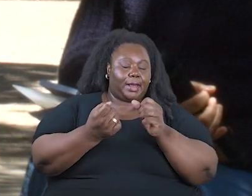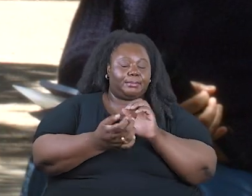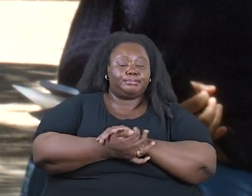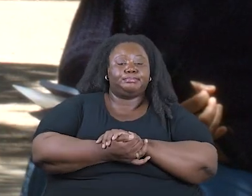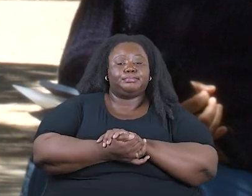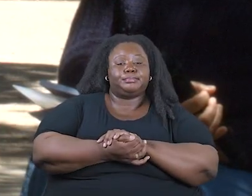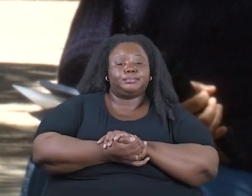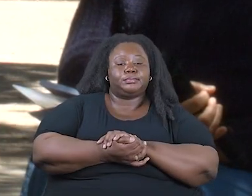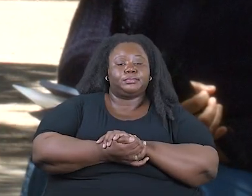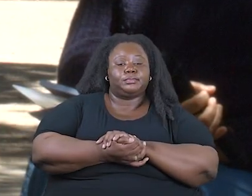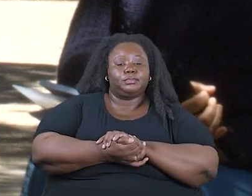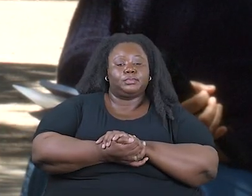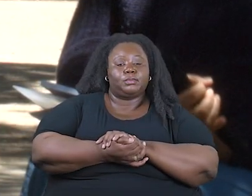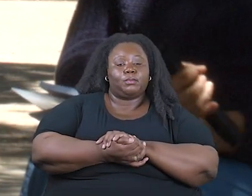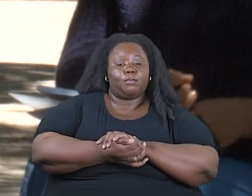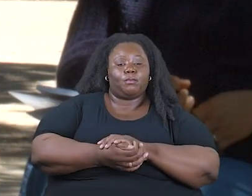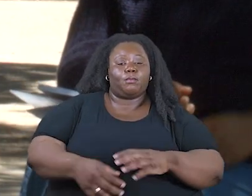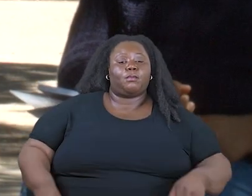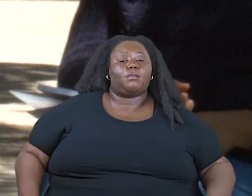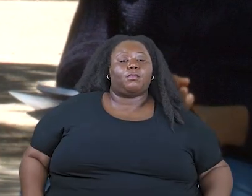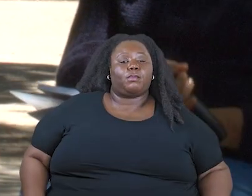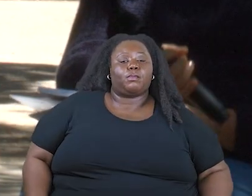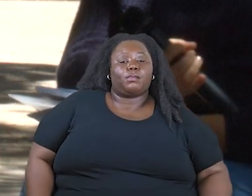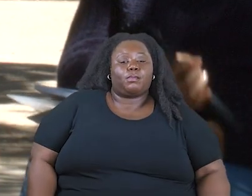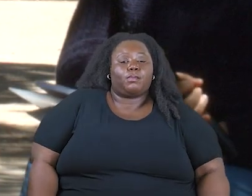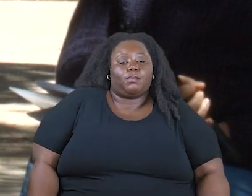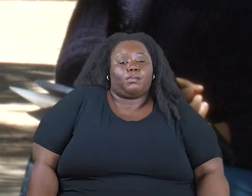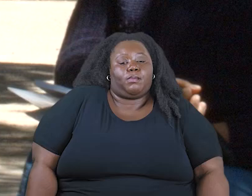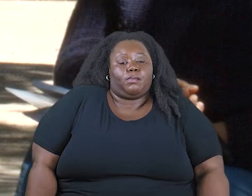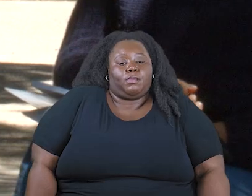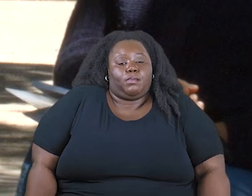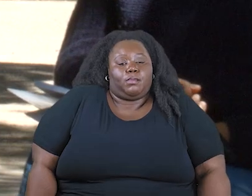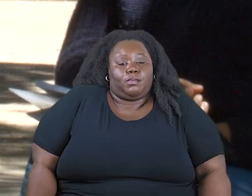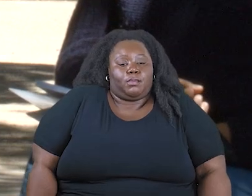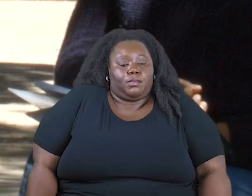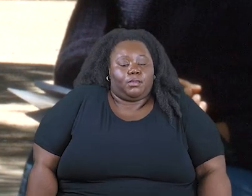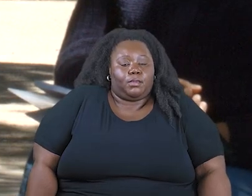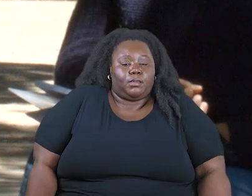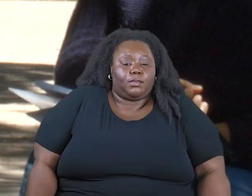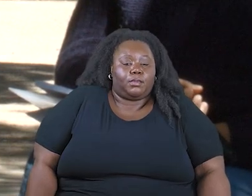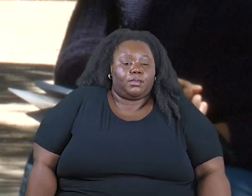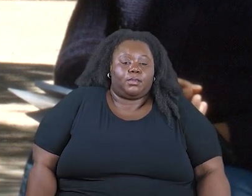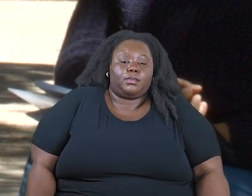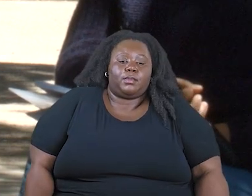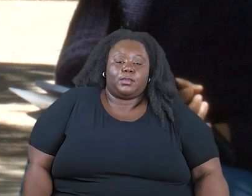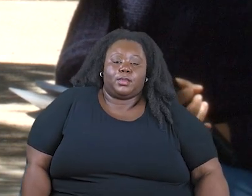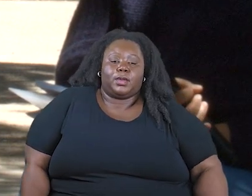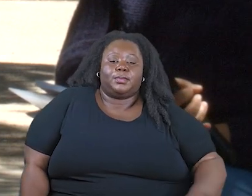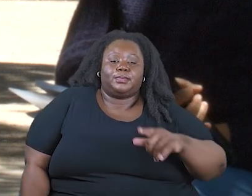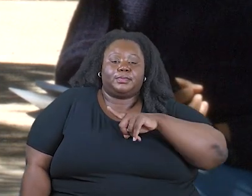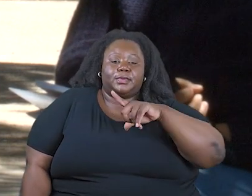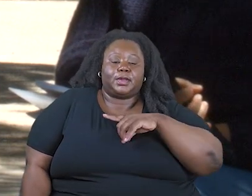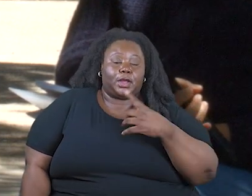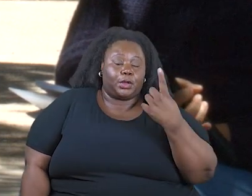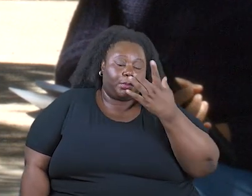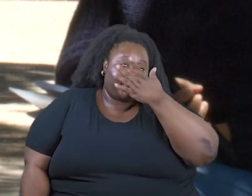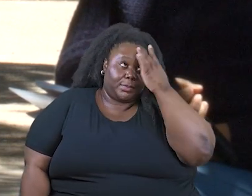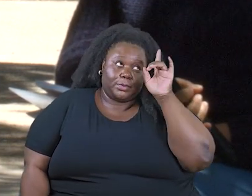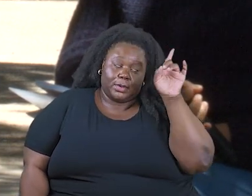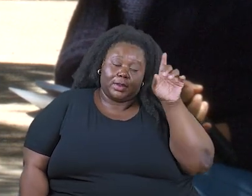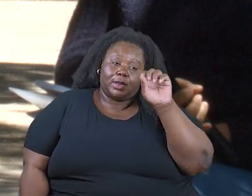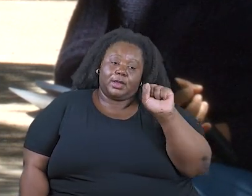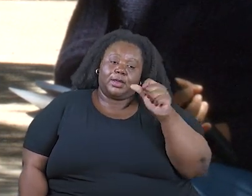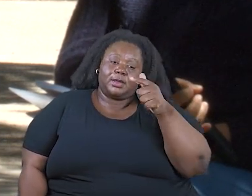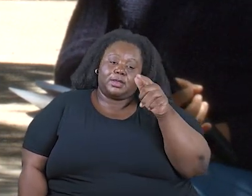obra. Né? Então, tem uma pessoa lá em São Francisco,